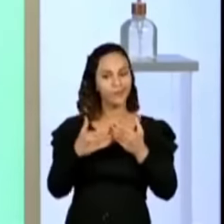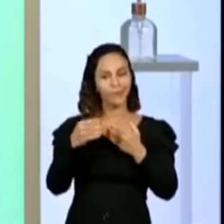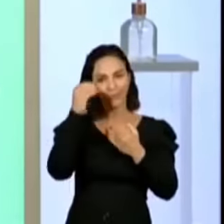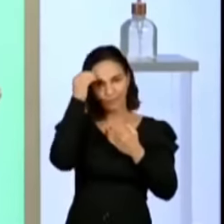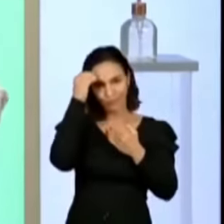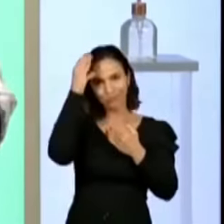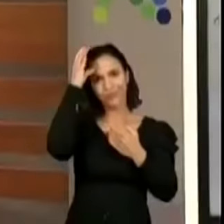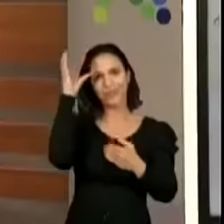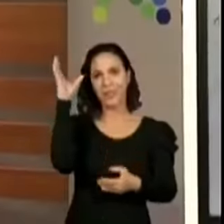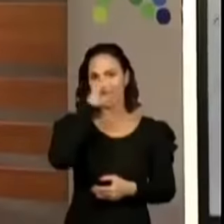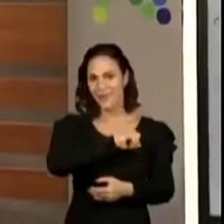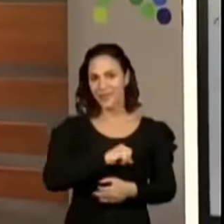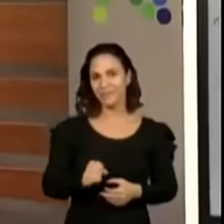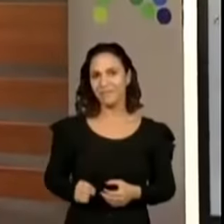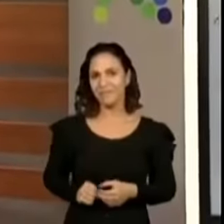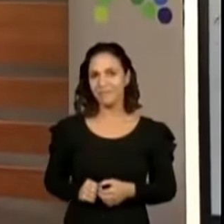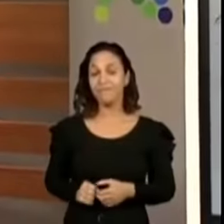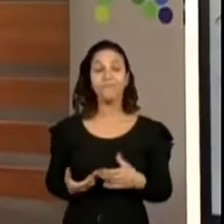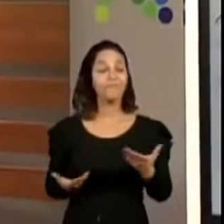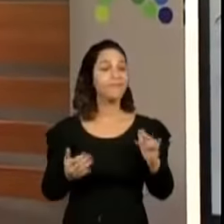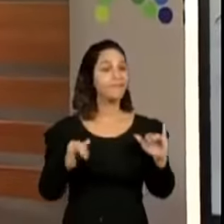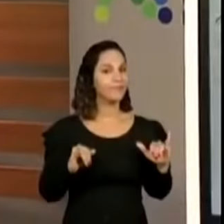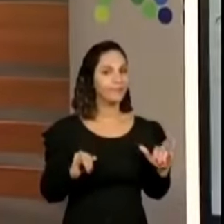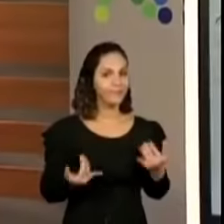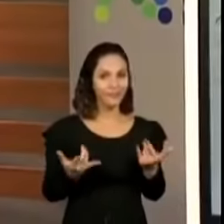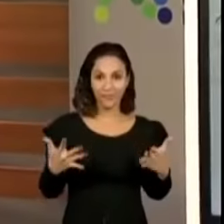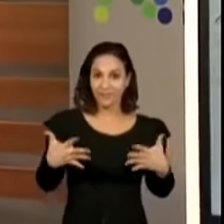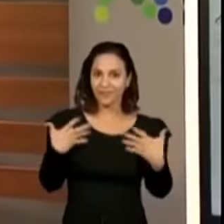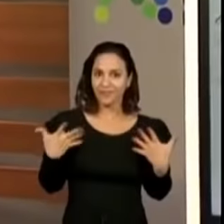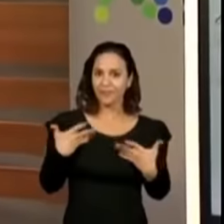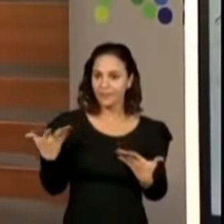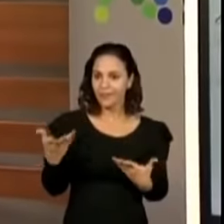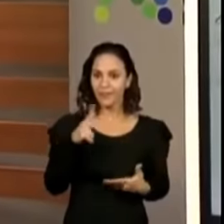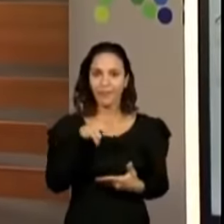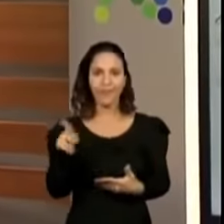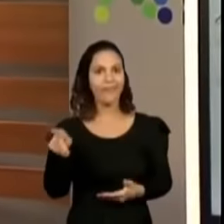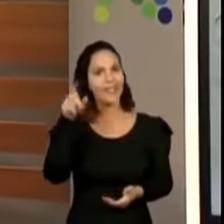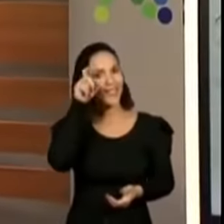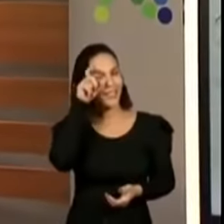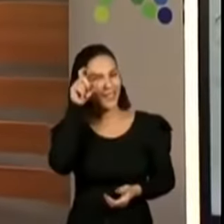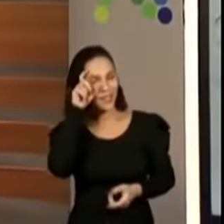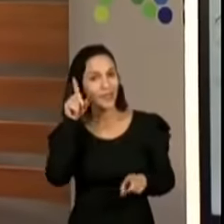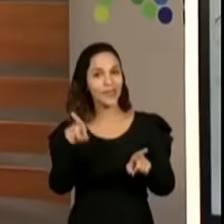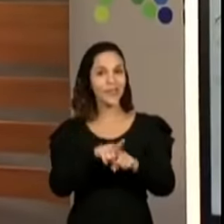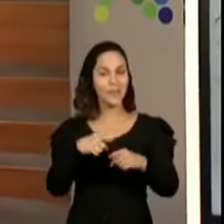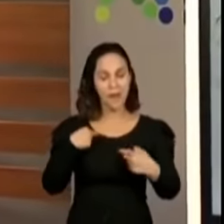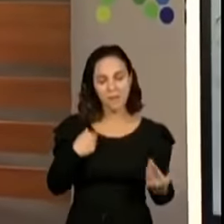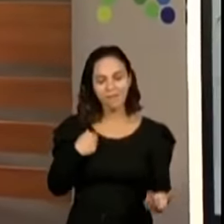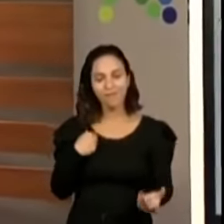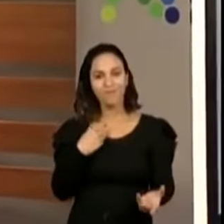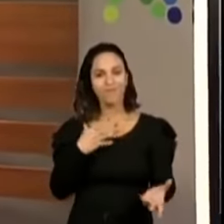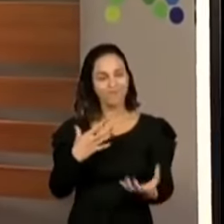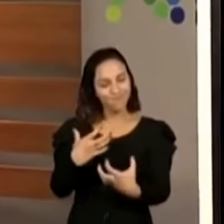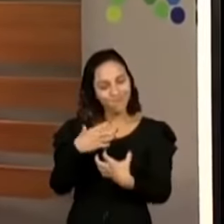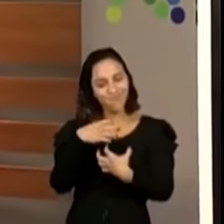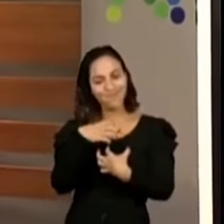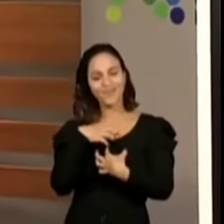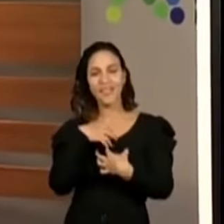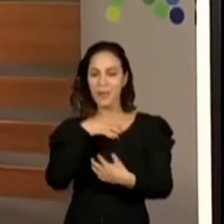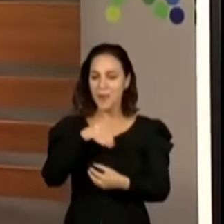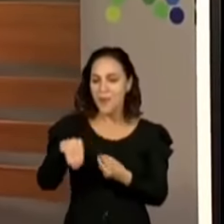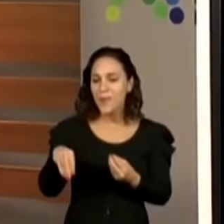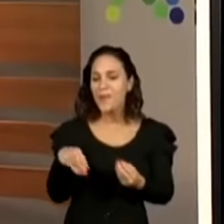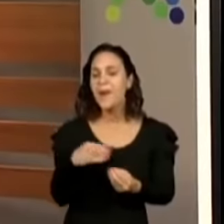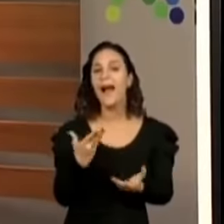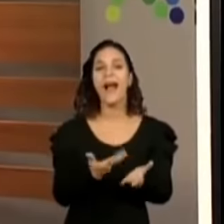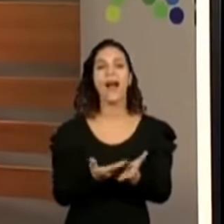conhecimento e aprendizado. Vamos aproveitar a empolgação da professora Genô e vamos nos contagiar por essa empolgação para aprender nessa